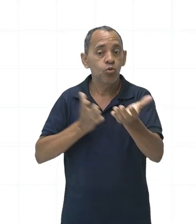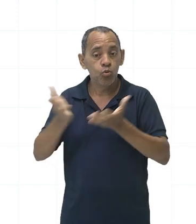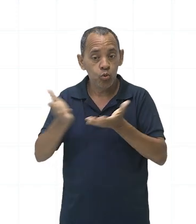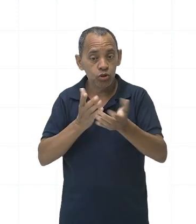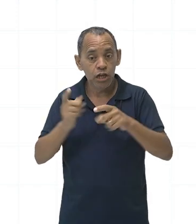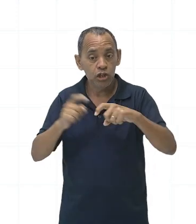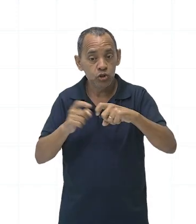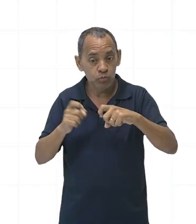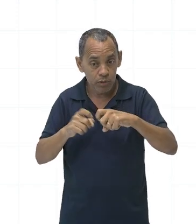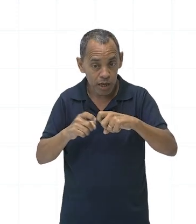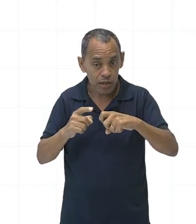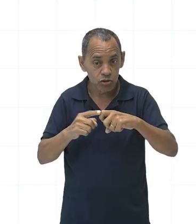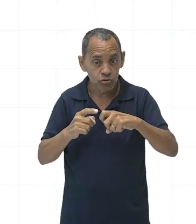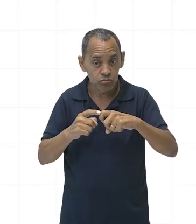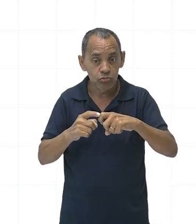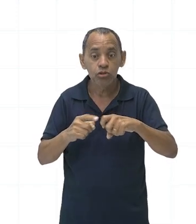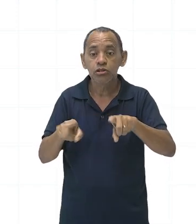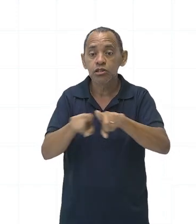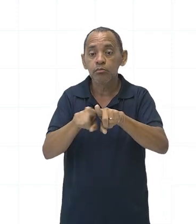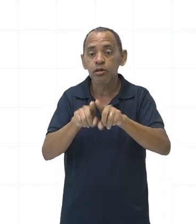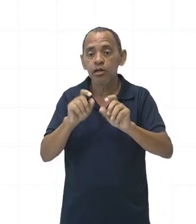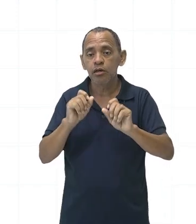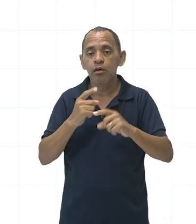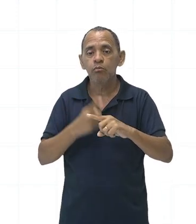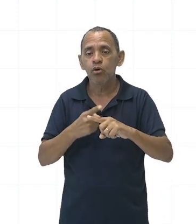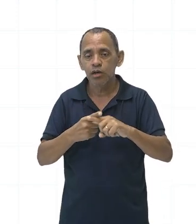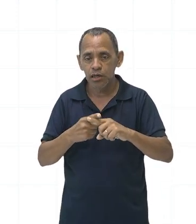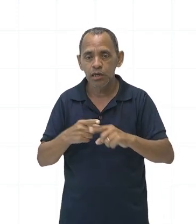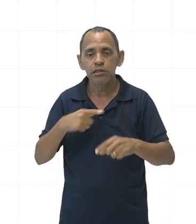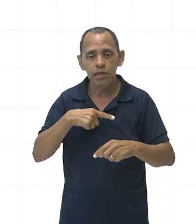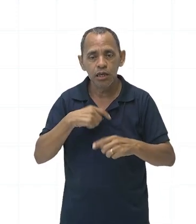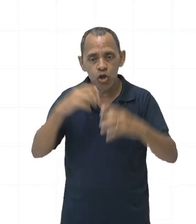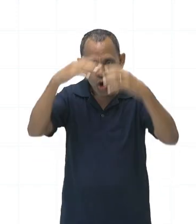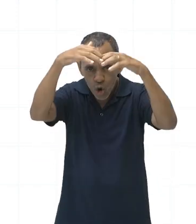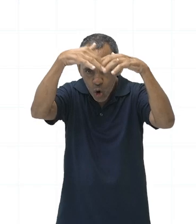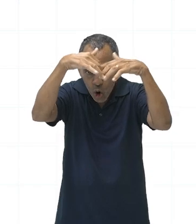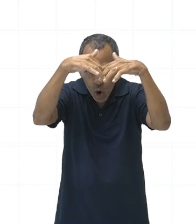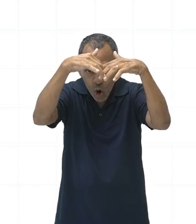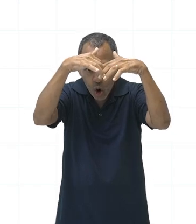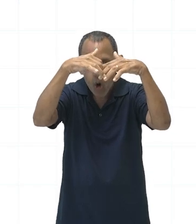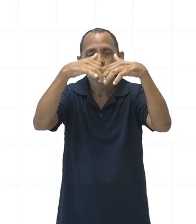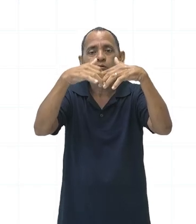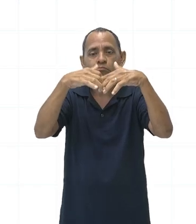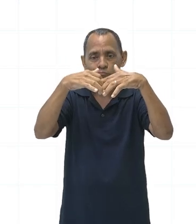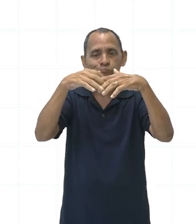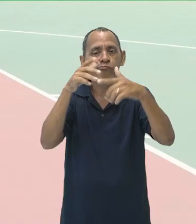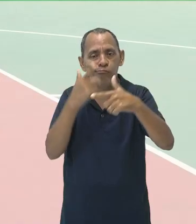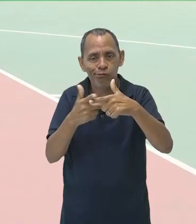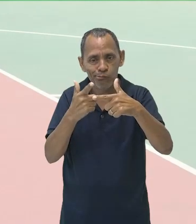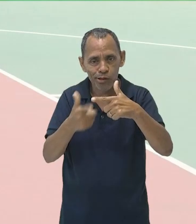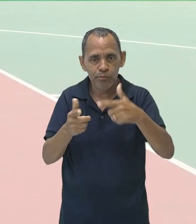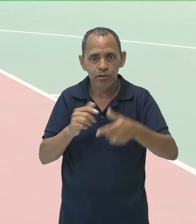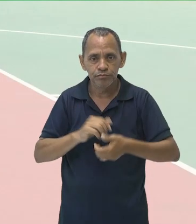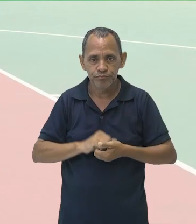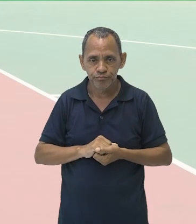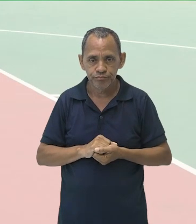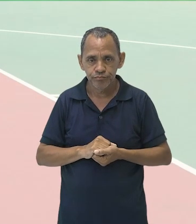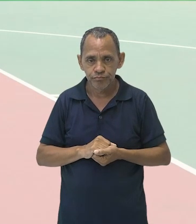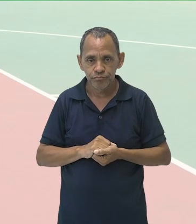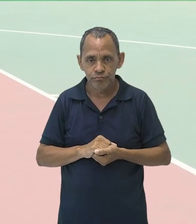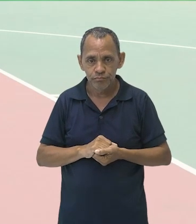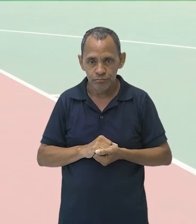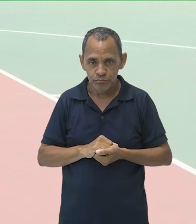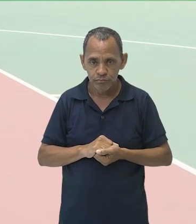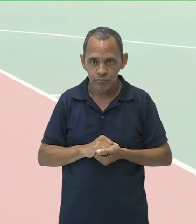esses sintomas referem-se a complicações neurológicas. Então, se esse corte na pele, na cabeça,